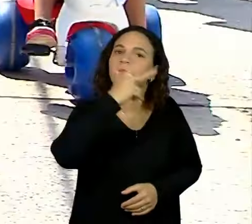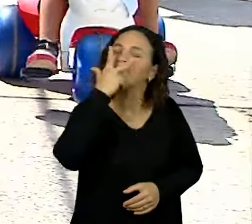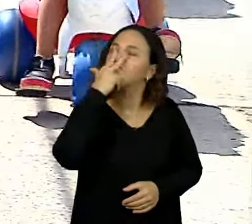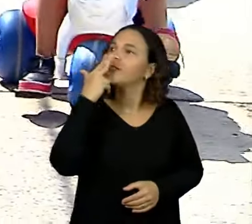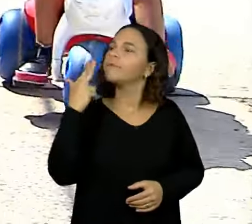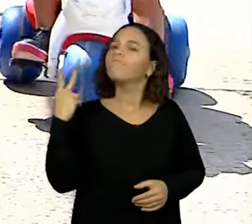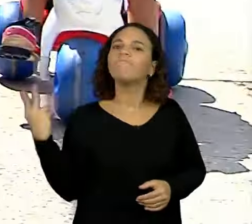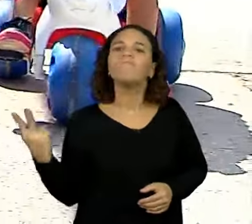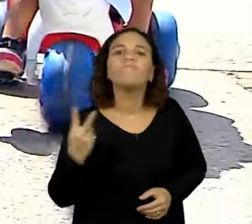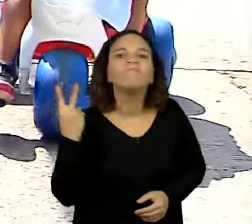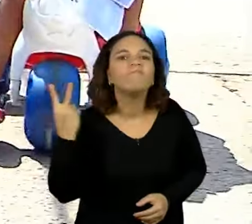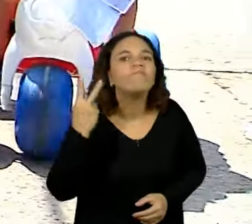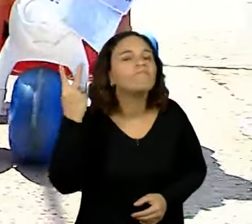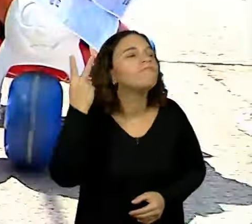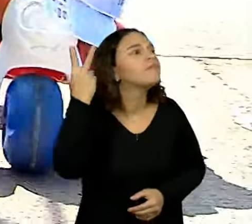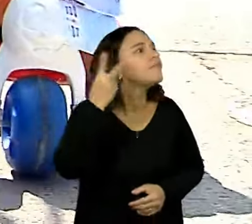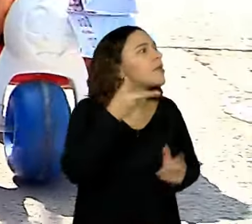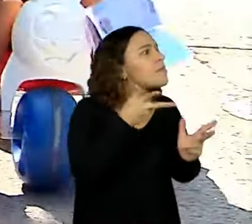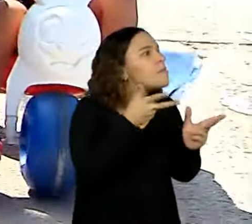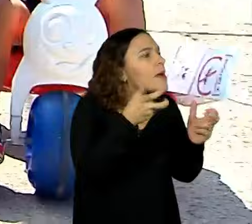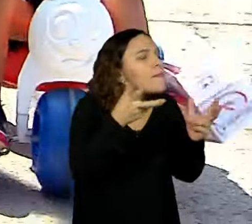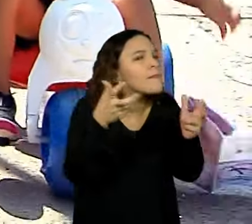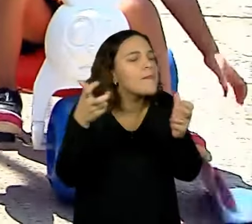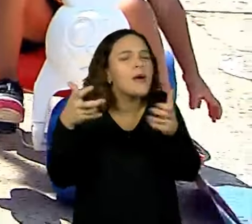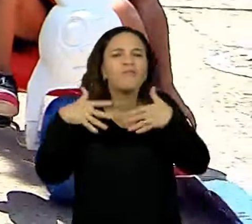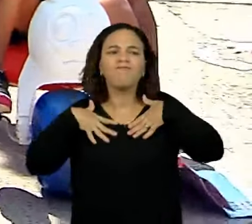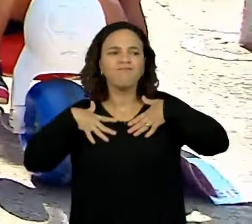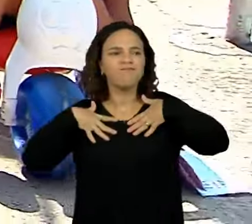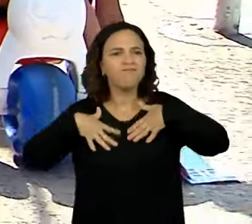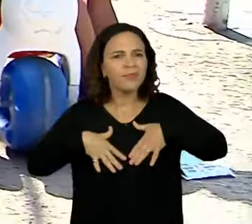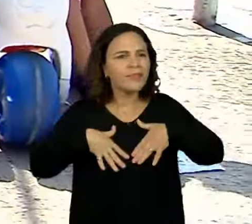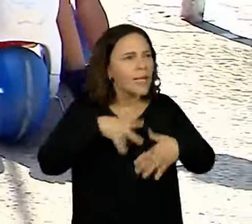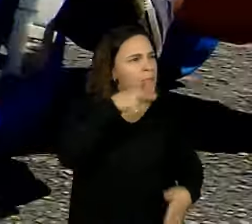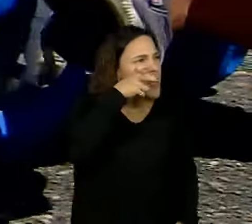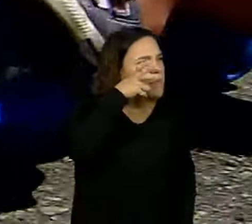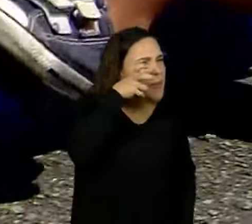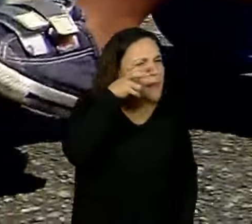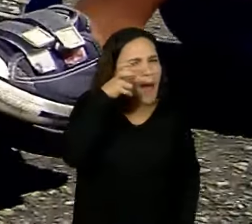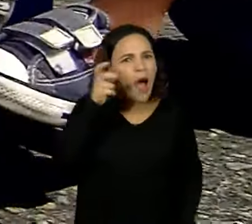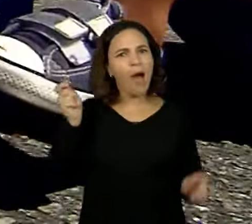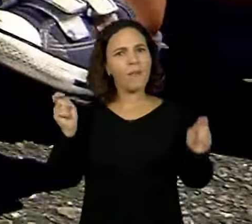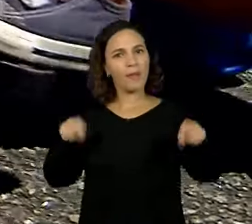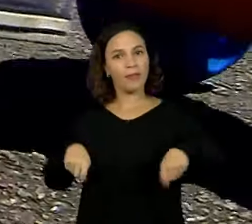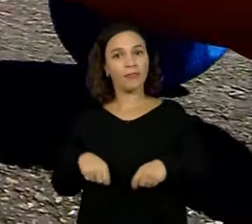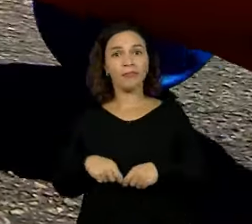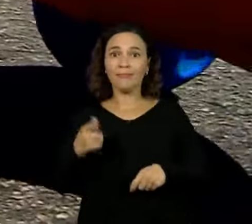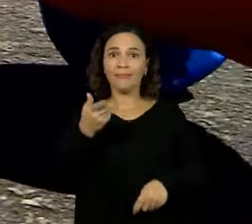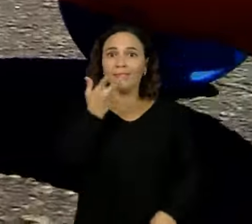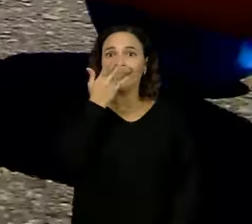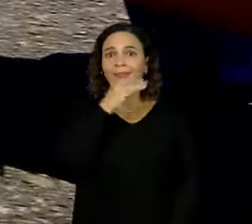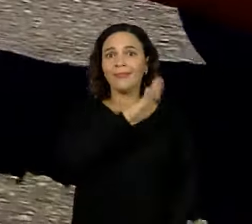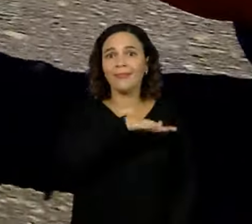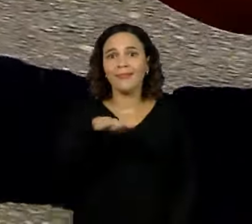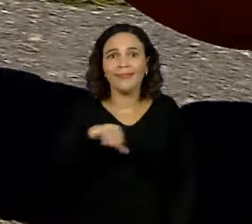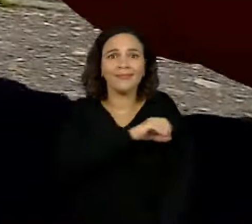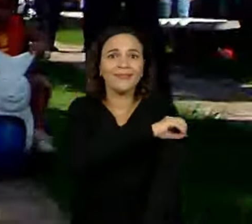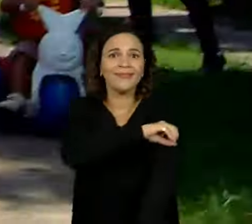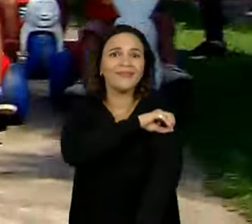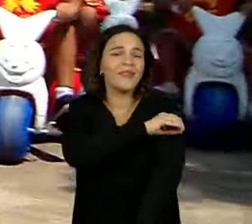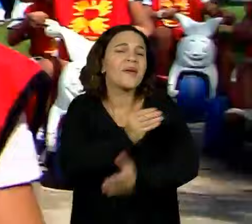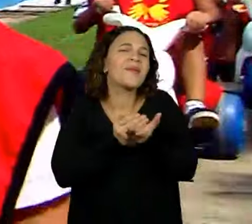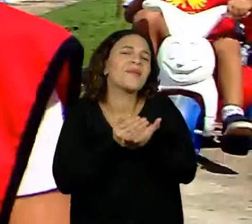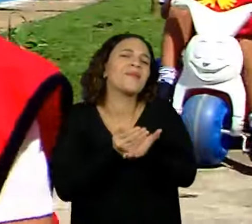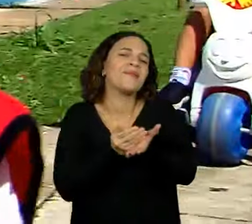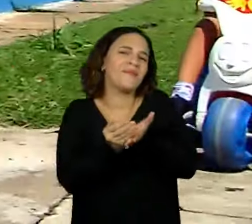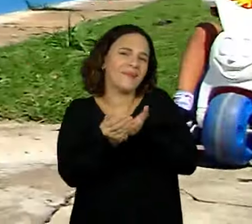enriquecedor. Isso reforça nas crianças que eles são capazes, né? E na educação infantil começa tudo. Então